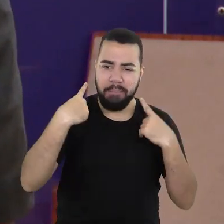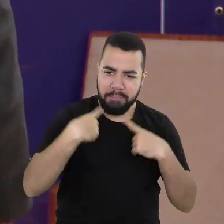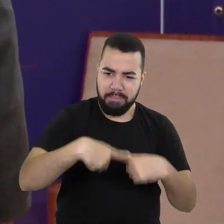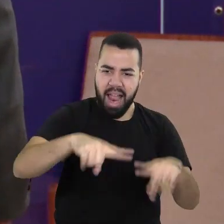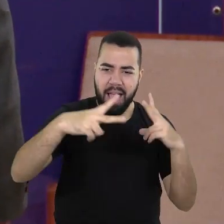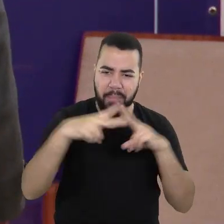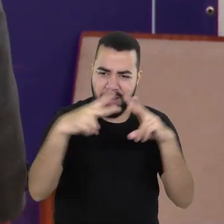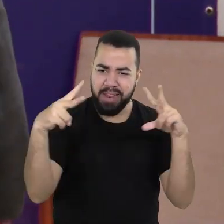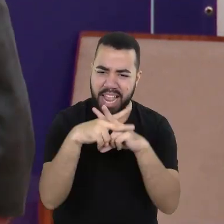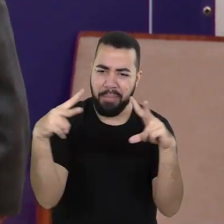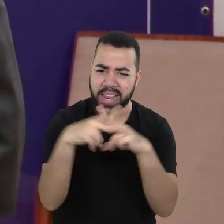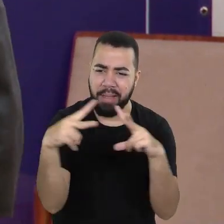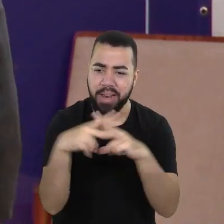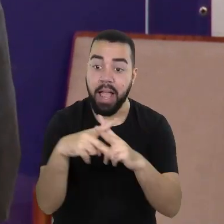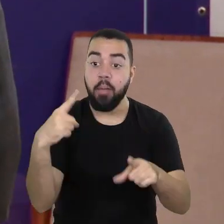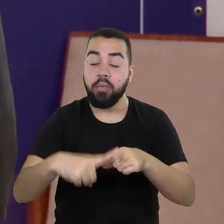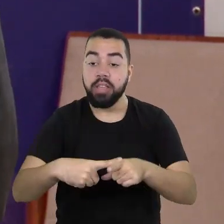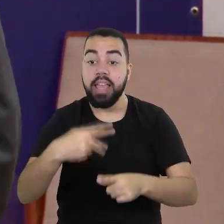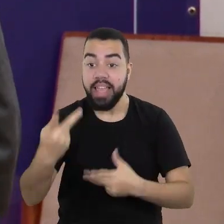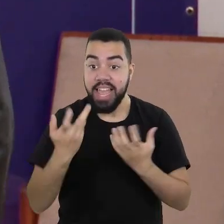ouve.